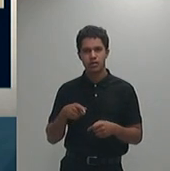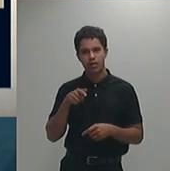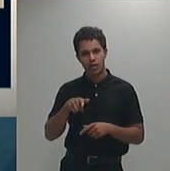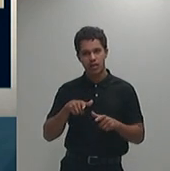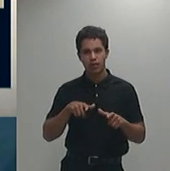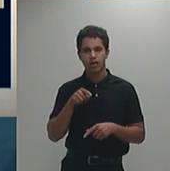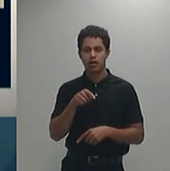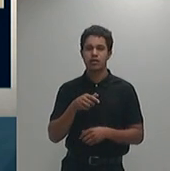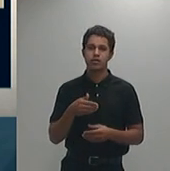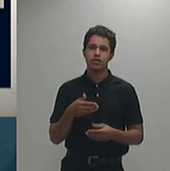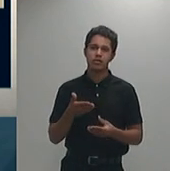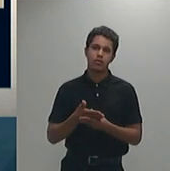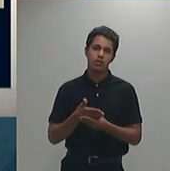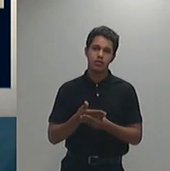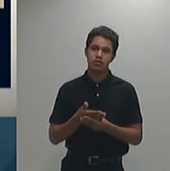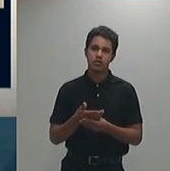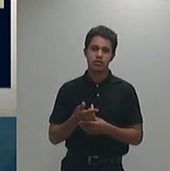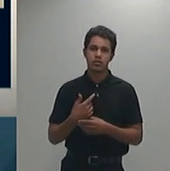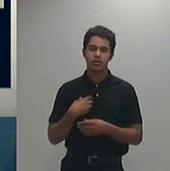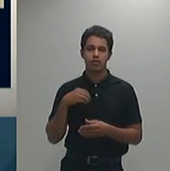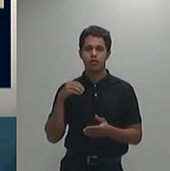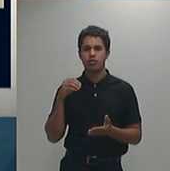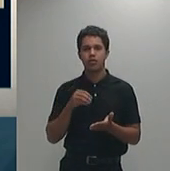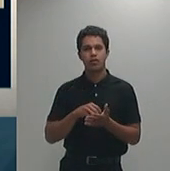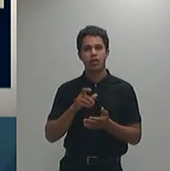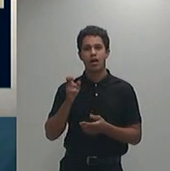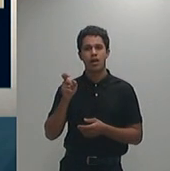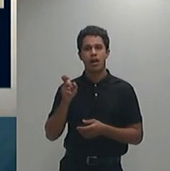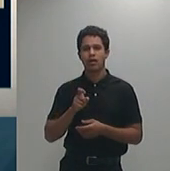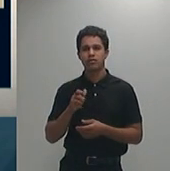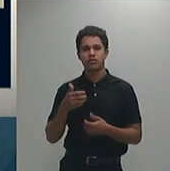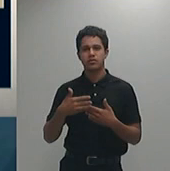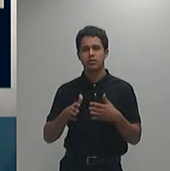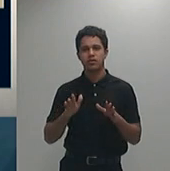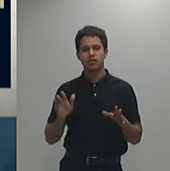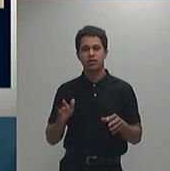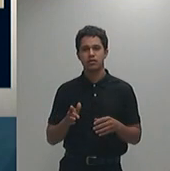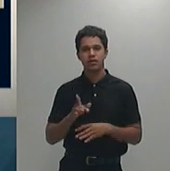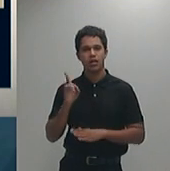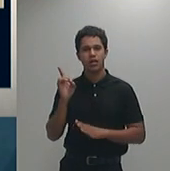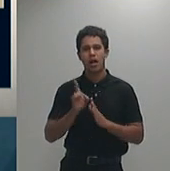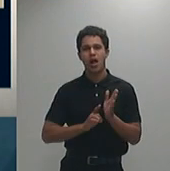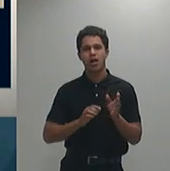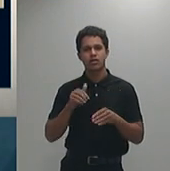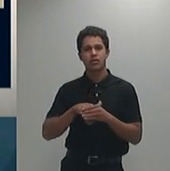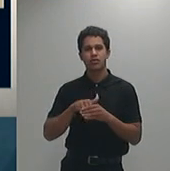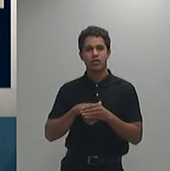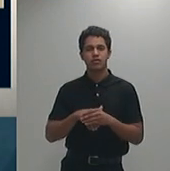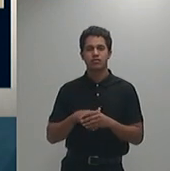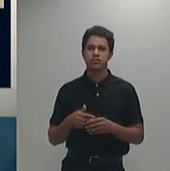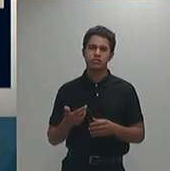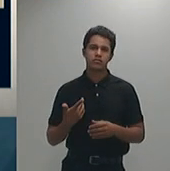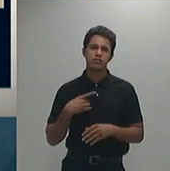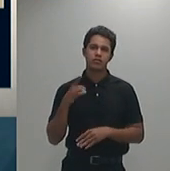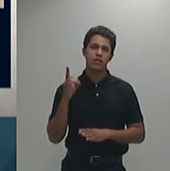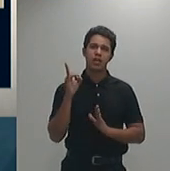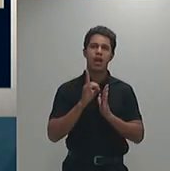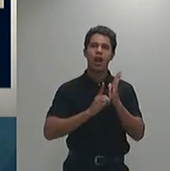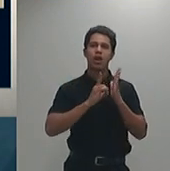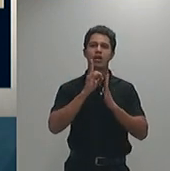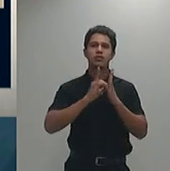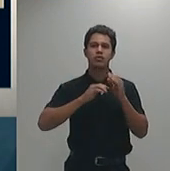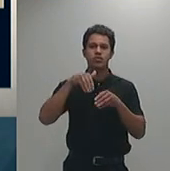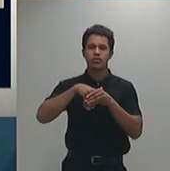processo mais volto anexo cidade em busca em superado então declaração de voto da declaração de voto da